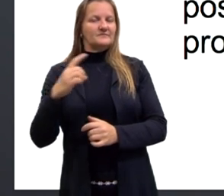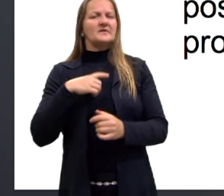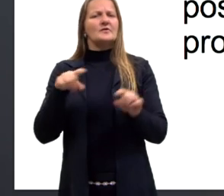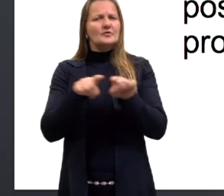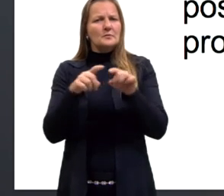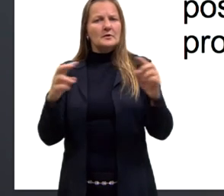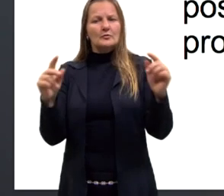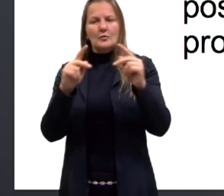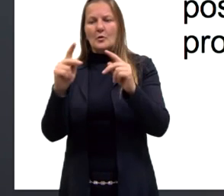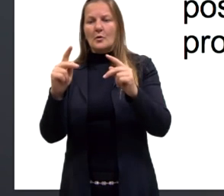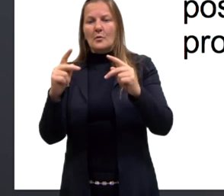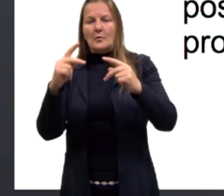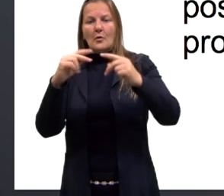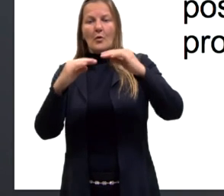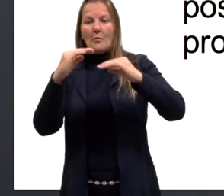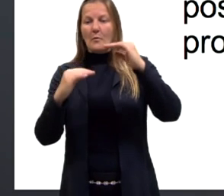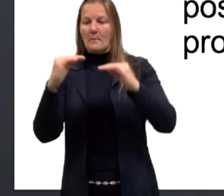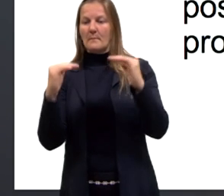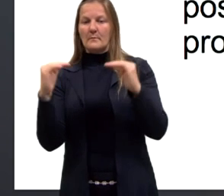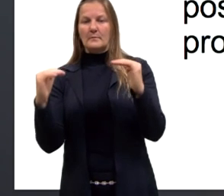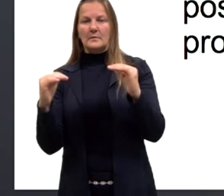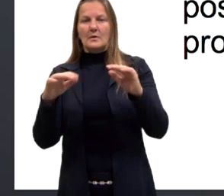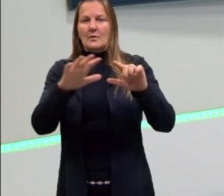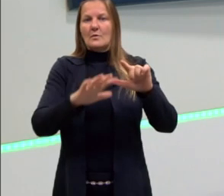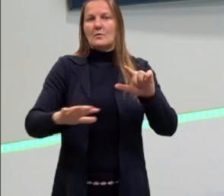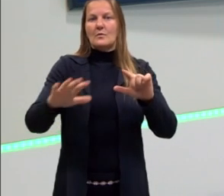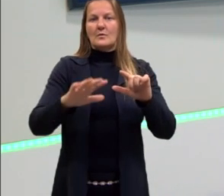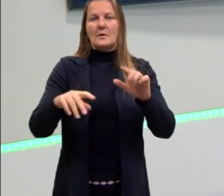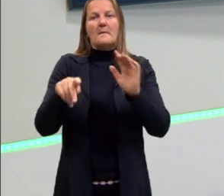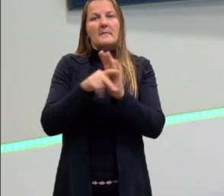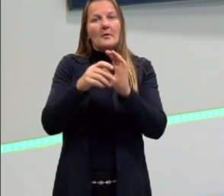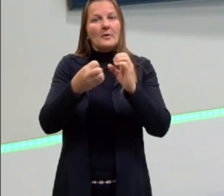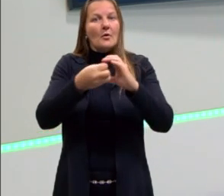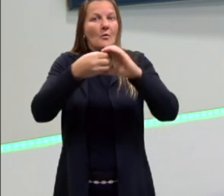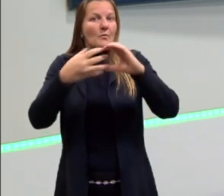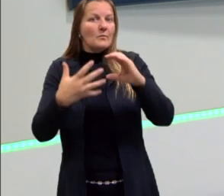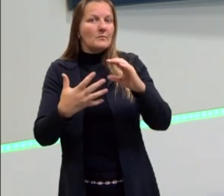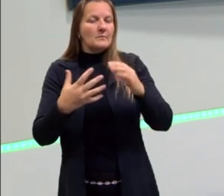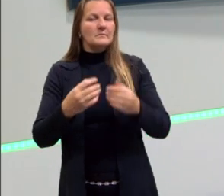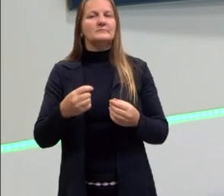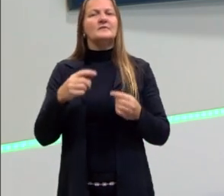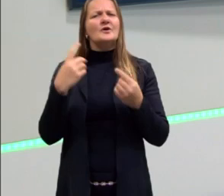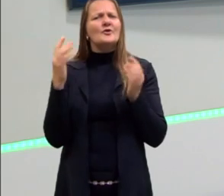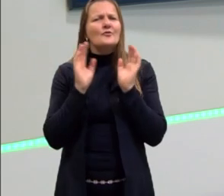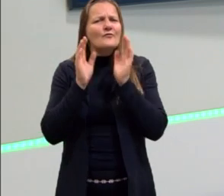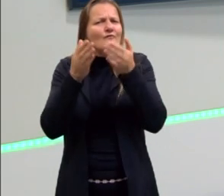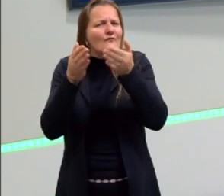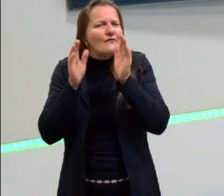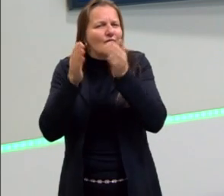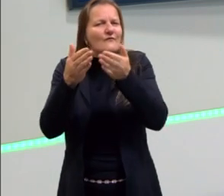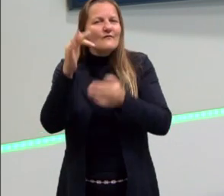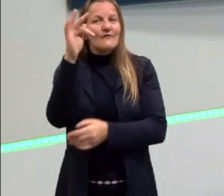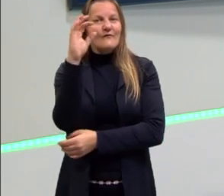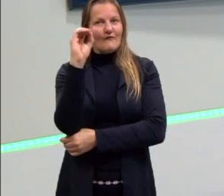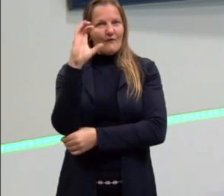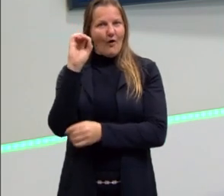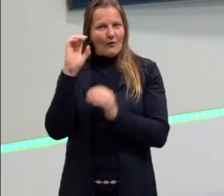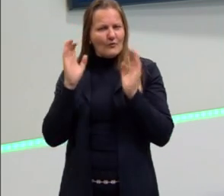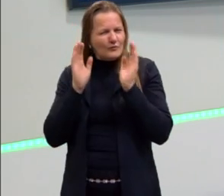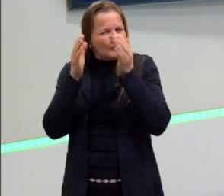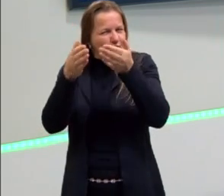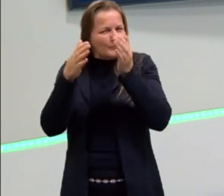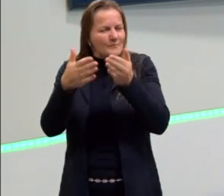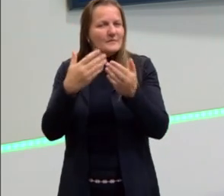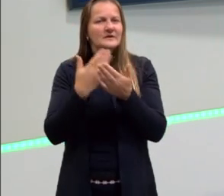figuras no espaço e também as suas propriedades então o nosso foco aqui na geometria é o